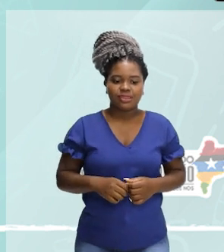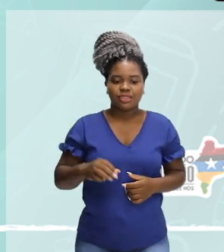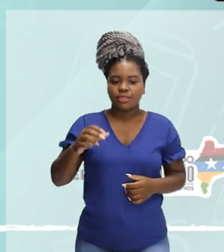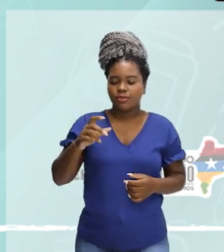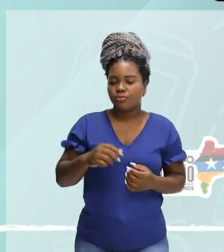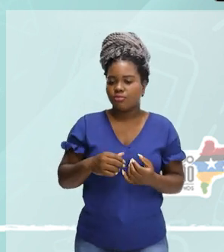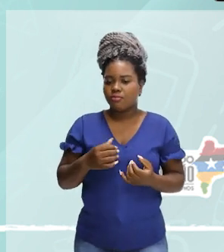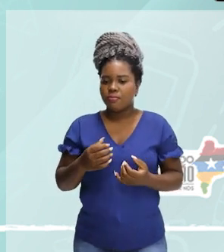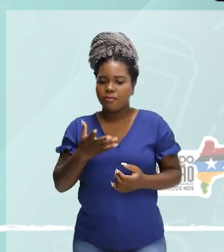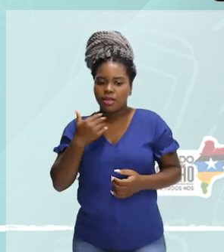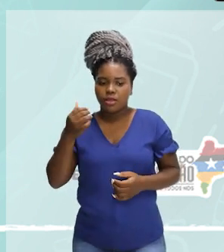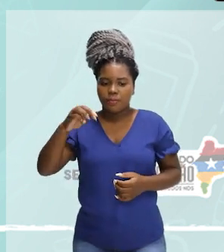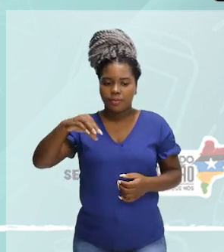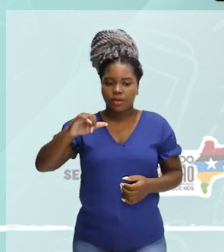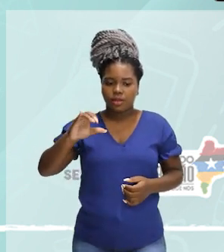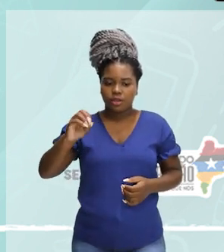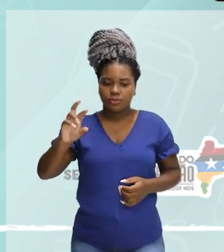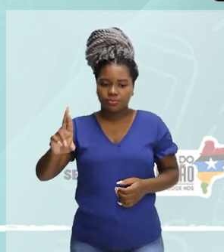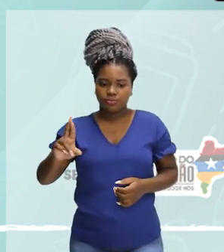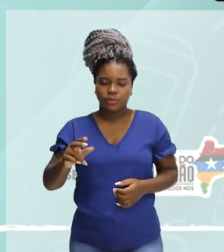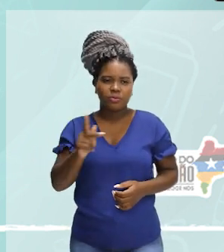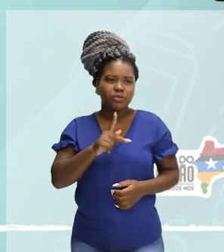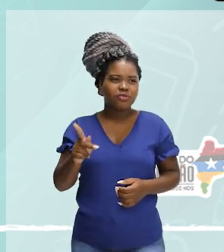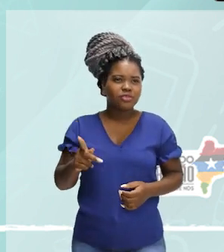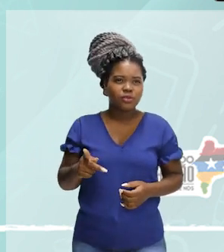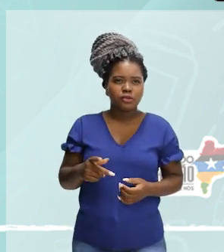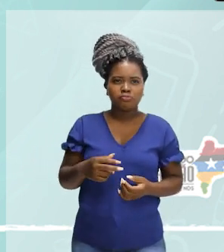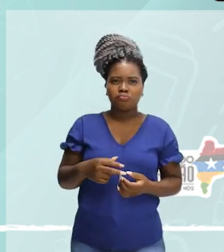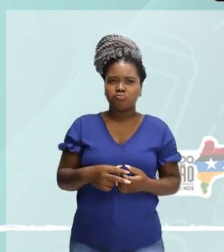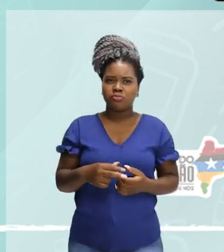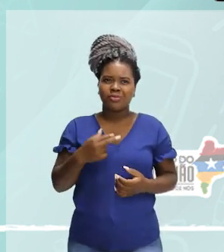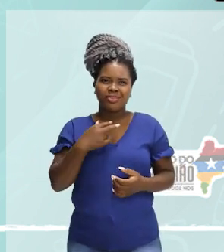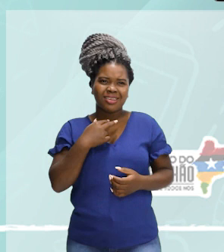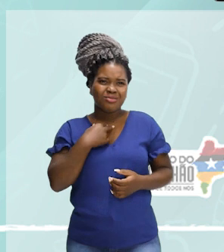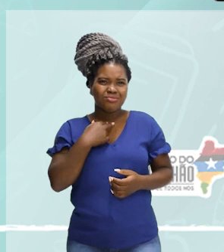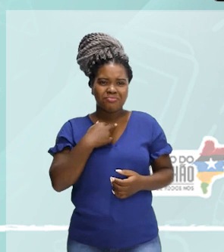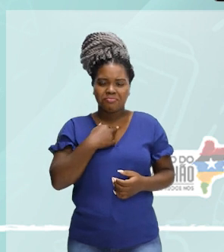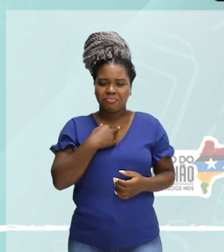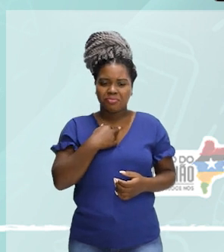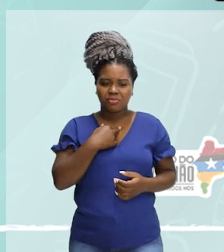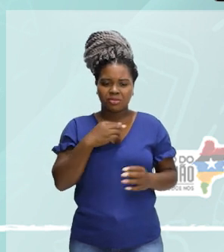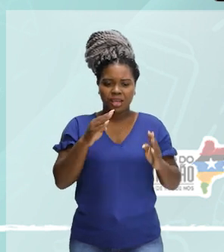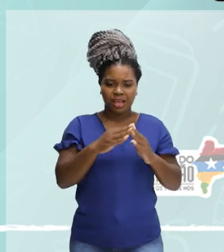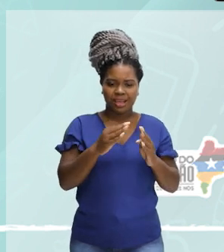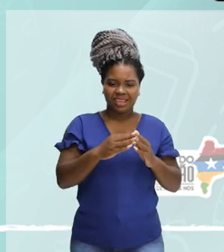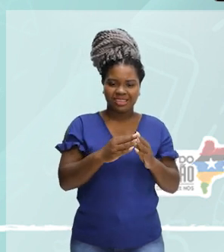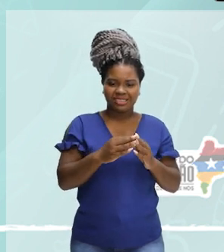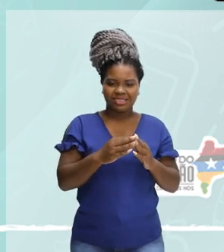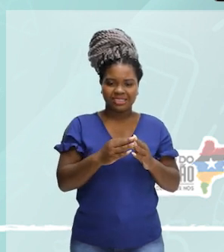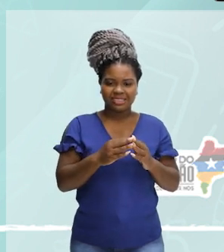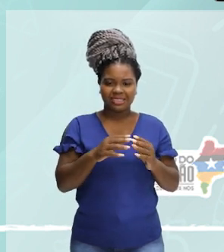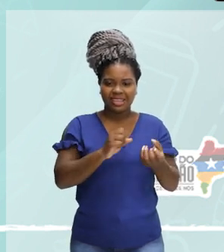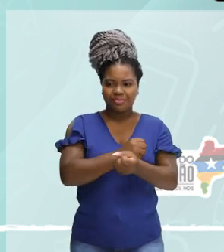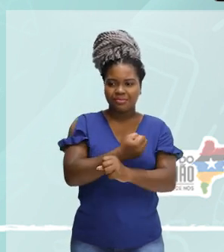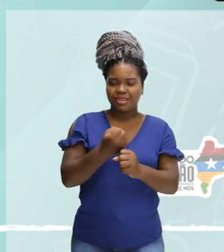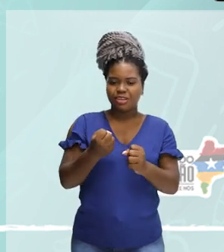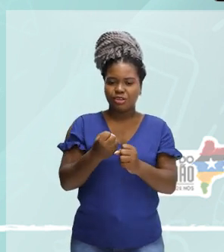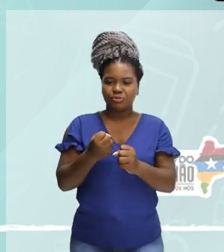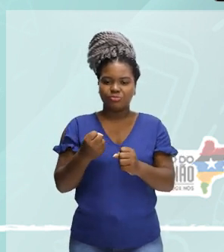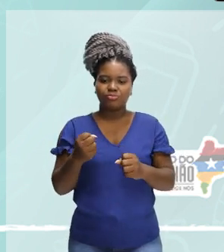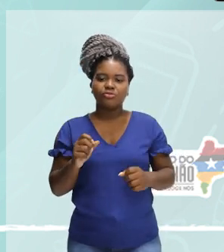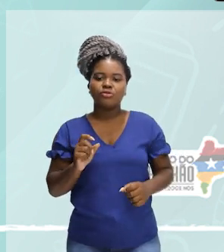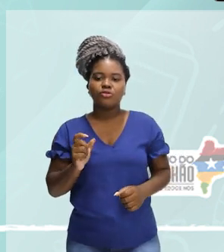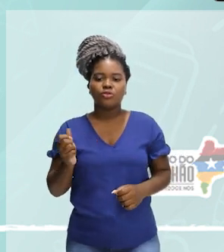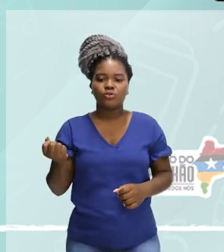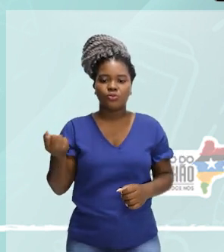maior que a minha. Professora, eu não poderia utilizar esta casa é maior que a minha? Não,